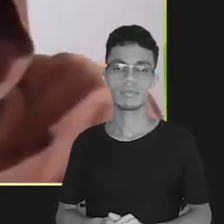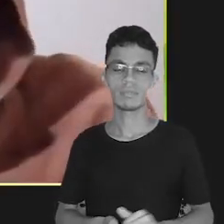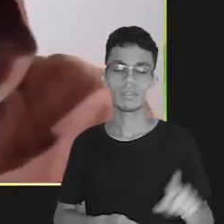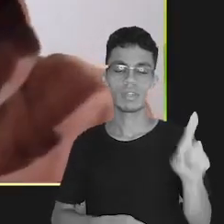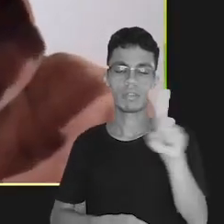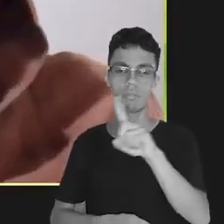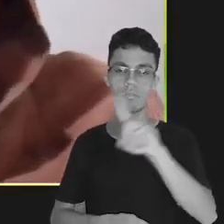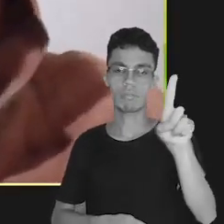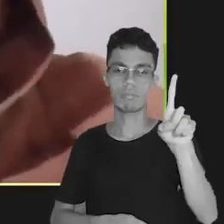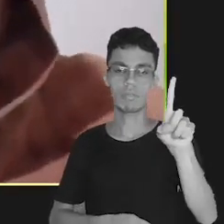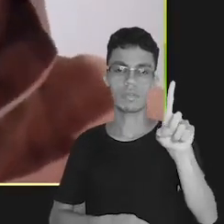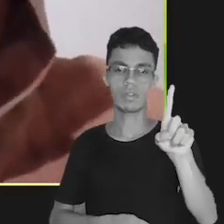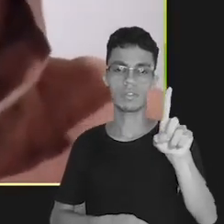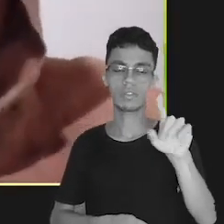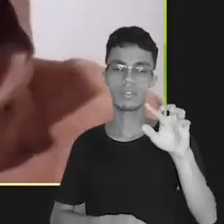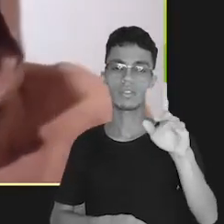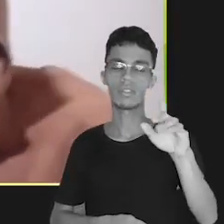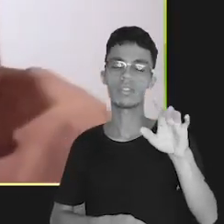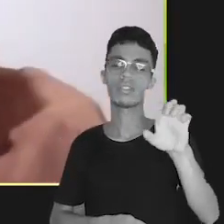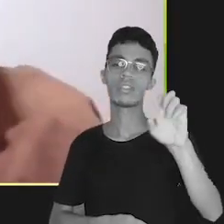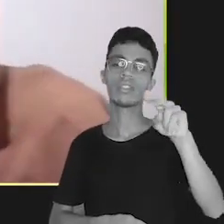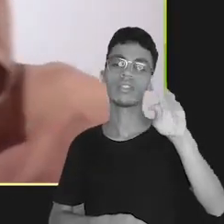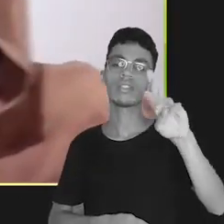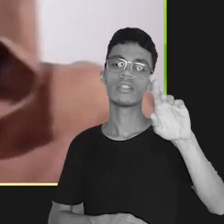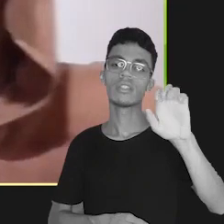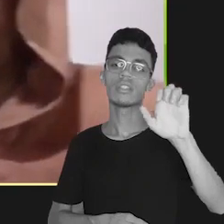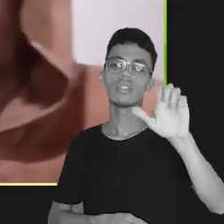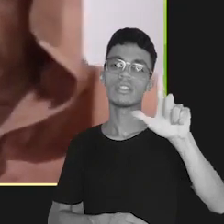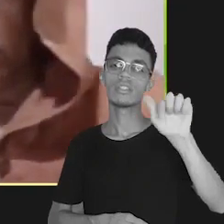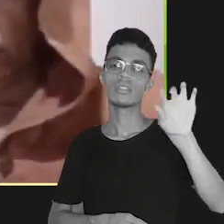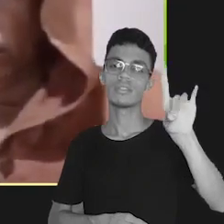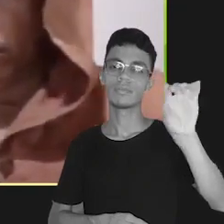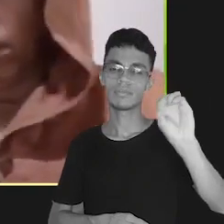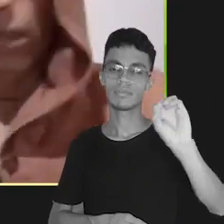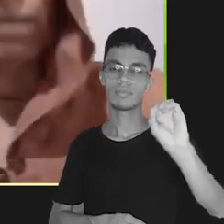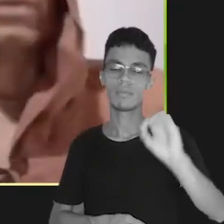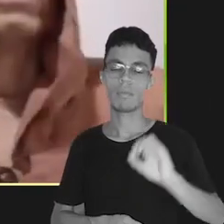Não, o prelado.